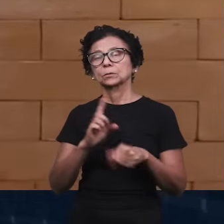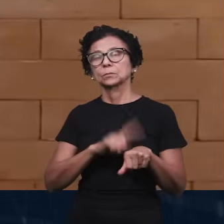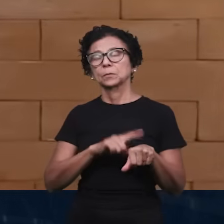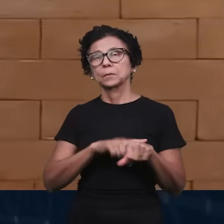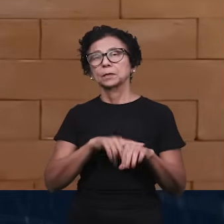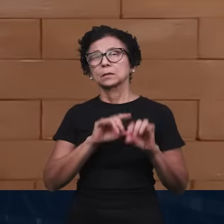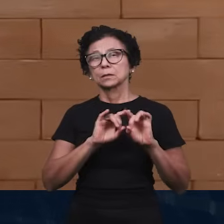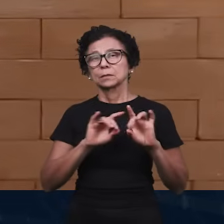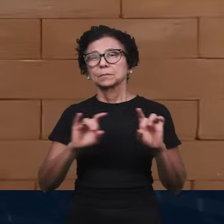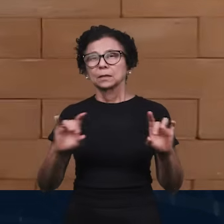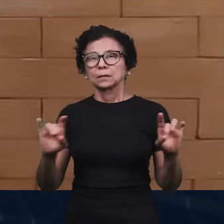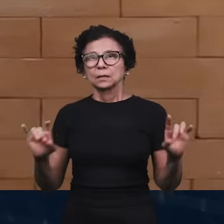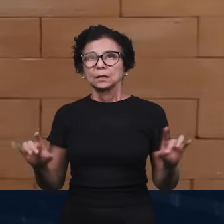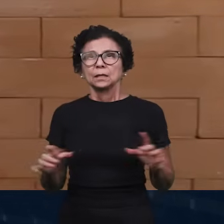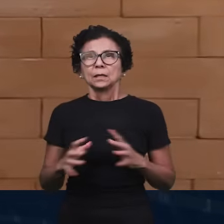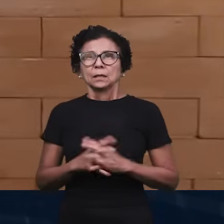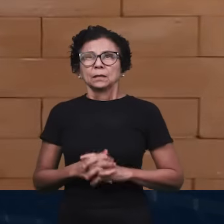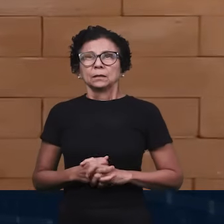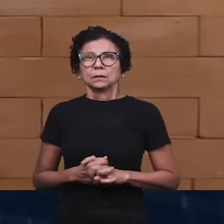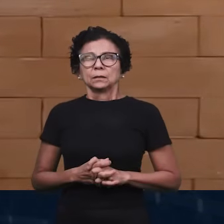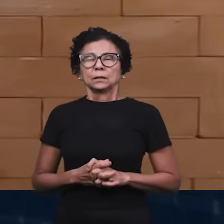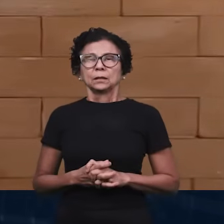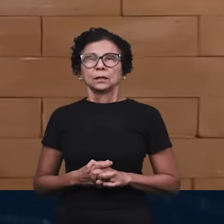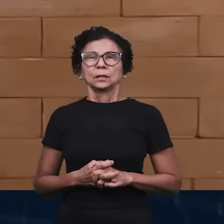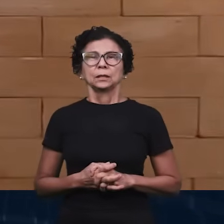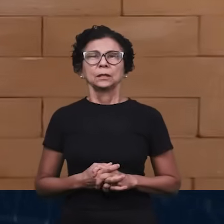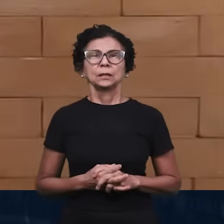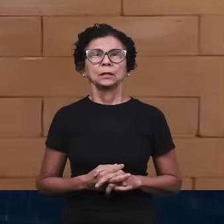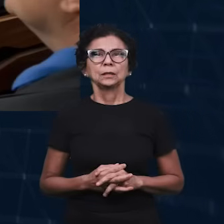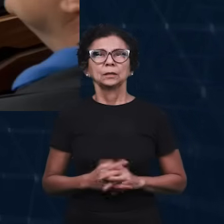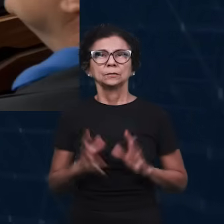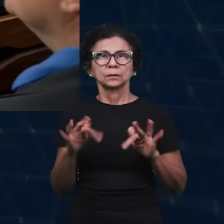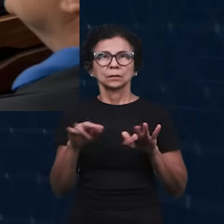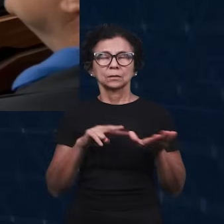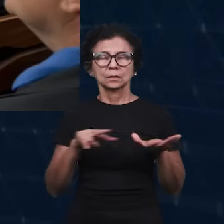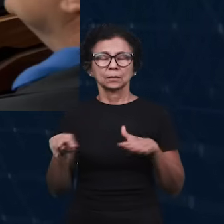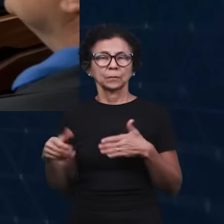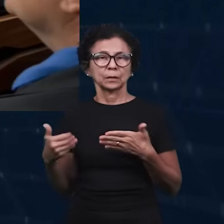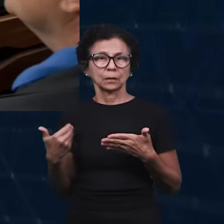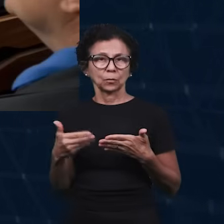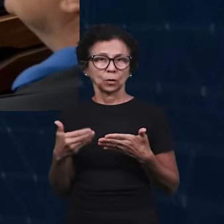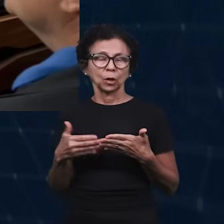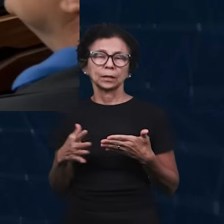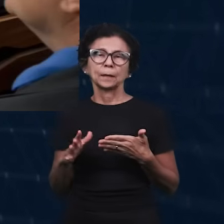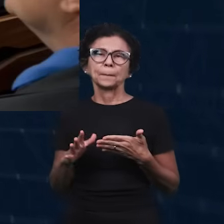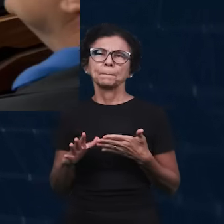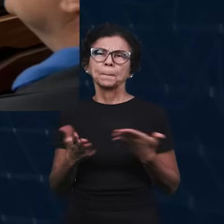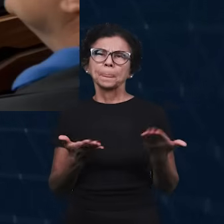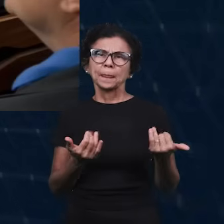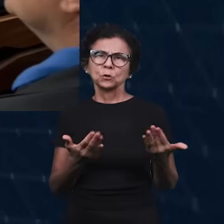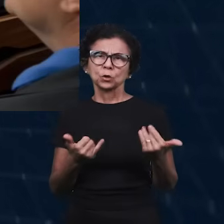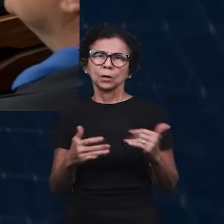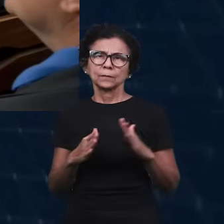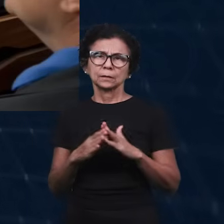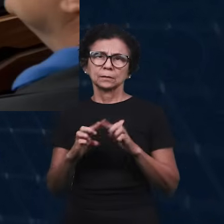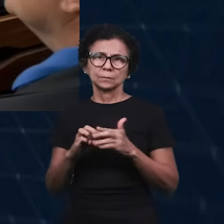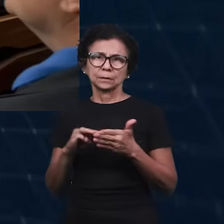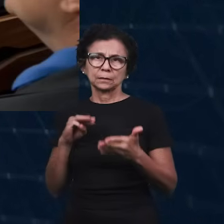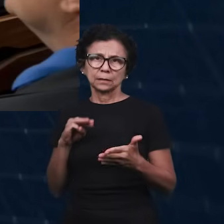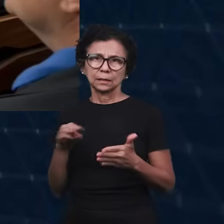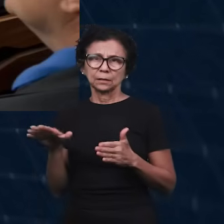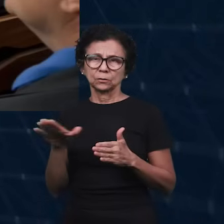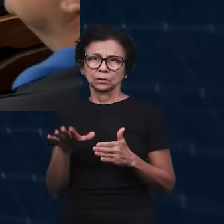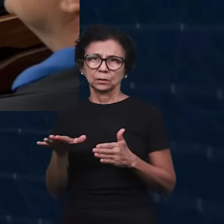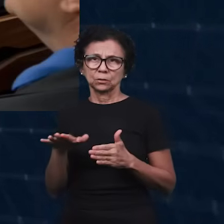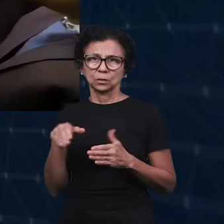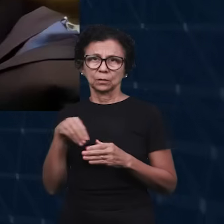alguns dos momentos especiais que vivenciamos nos últimos dias. Neste final de semana, os jovens da Igreja Cristã